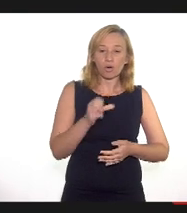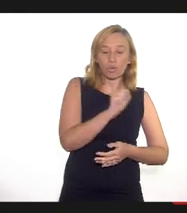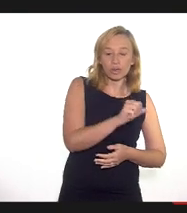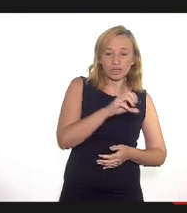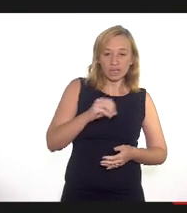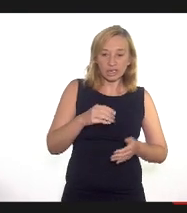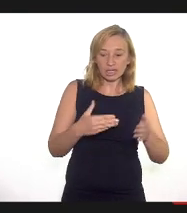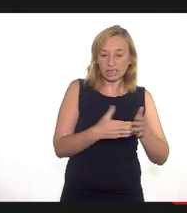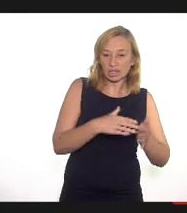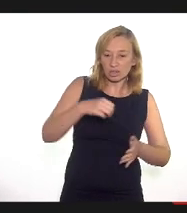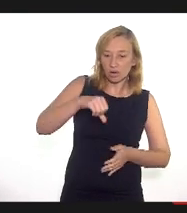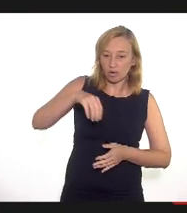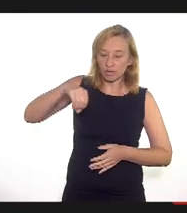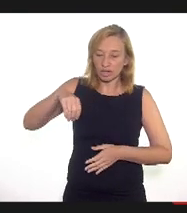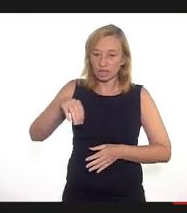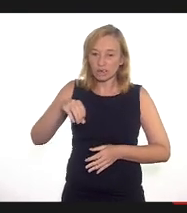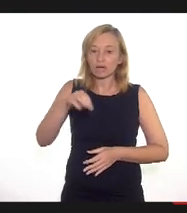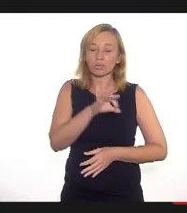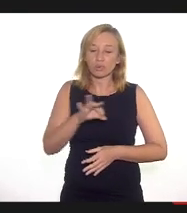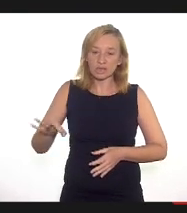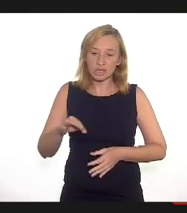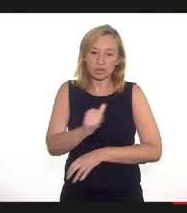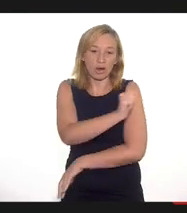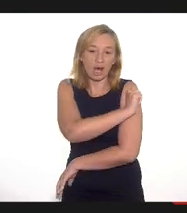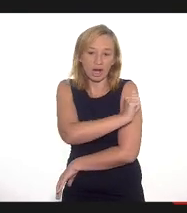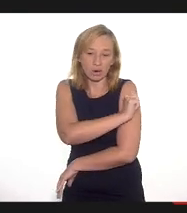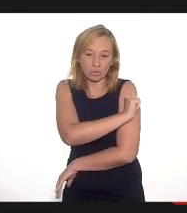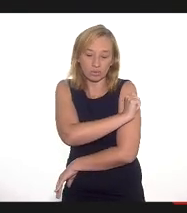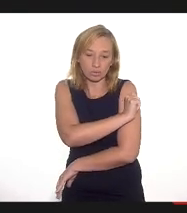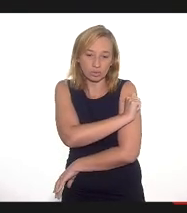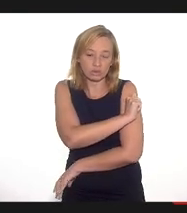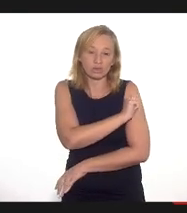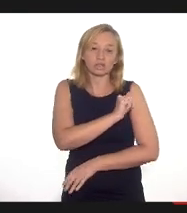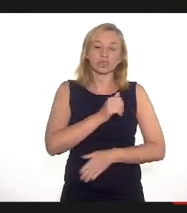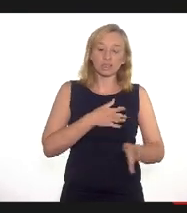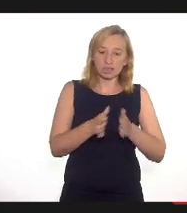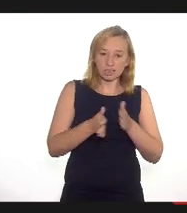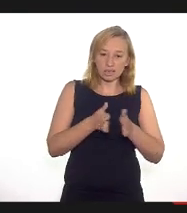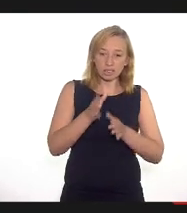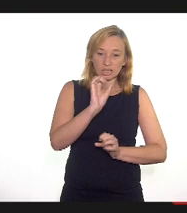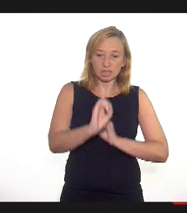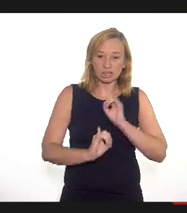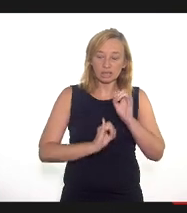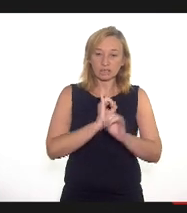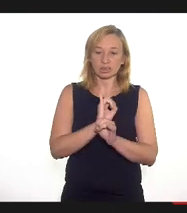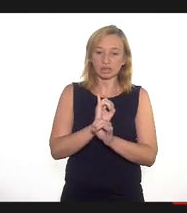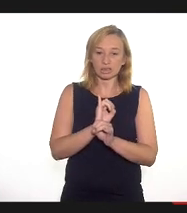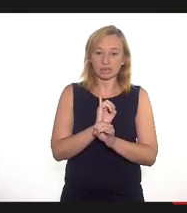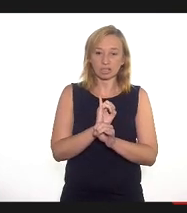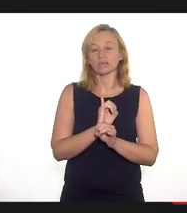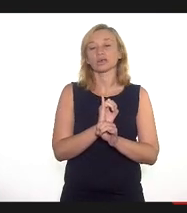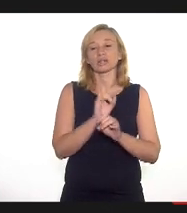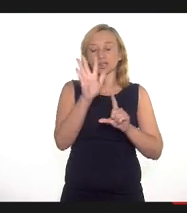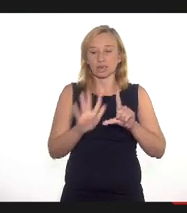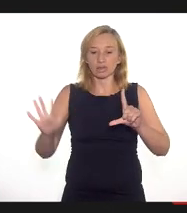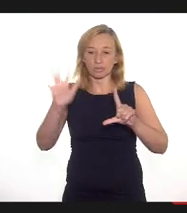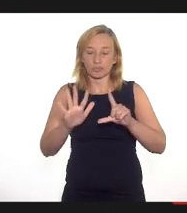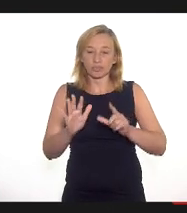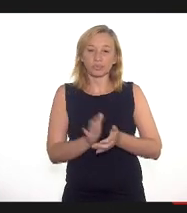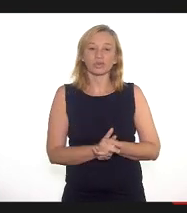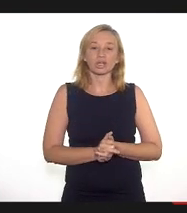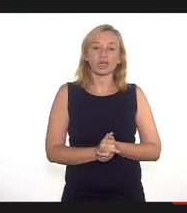adesão dos alunos participando dessas atividades remotas. E a estratégia que foi utilizada no ensino